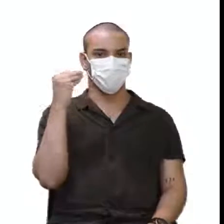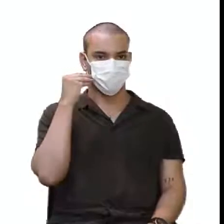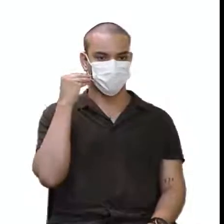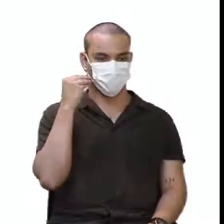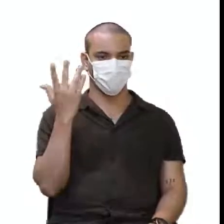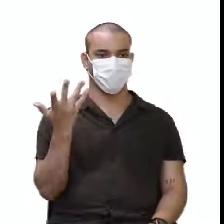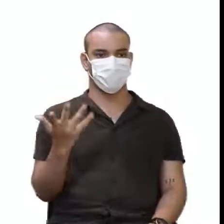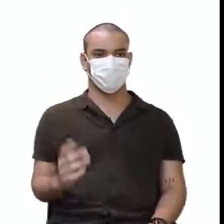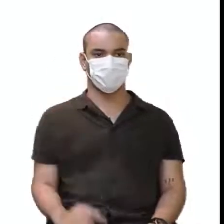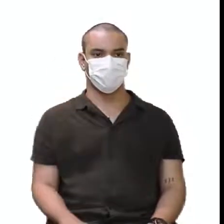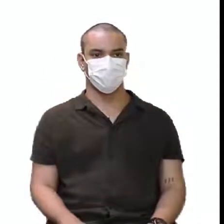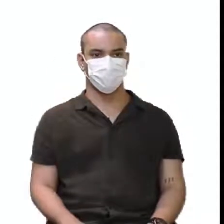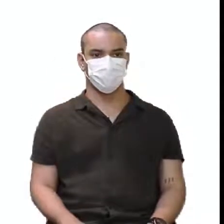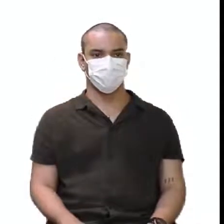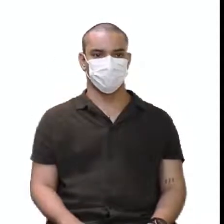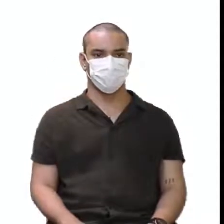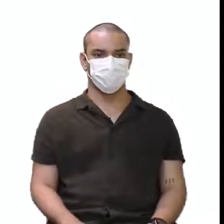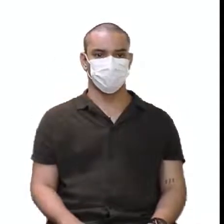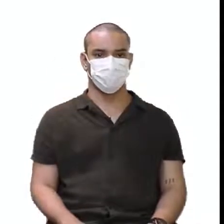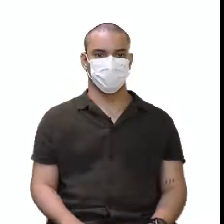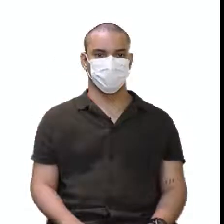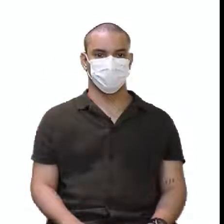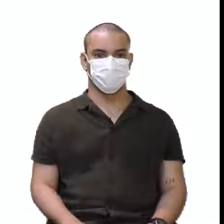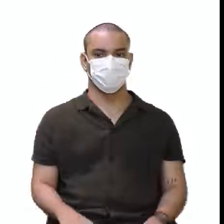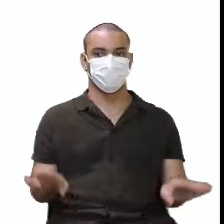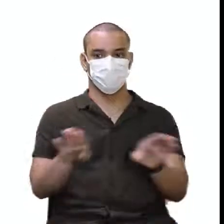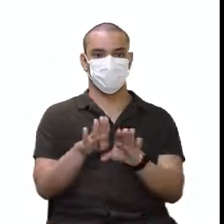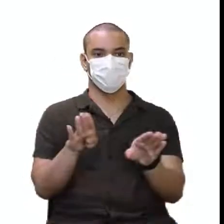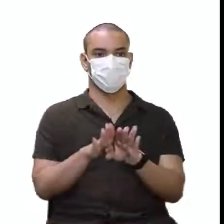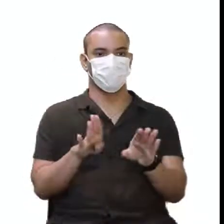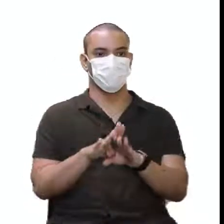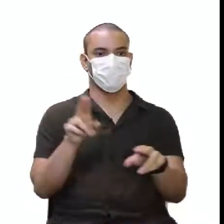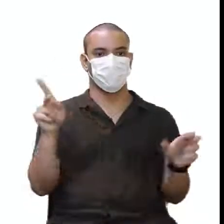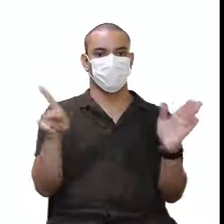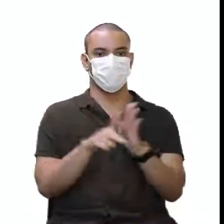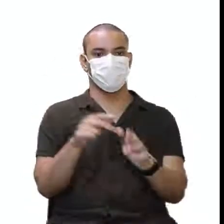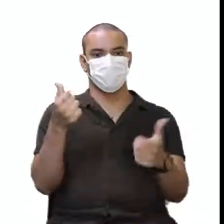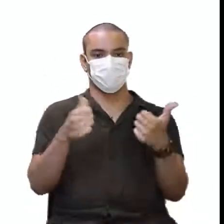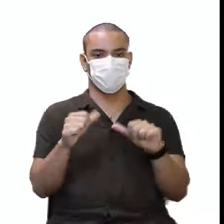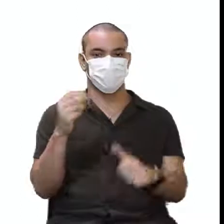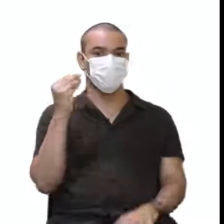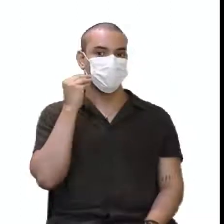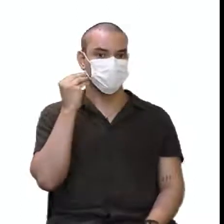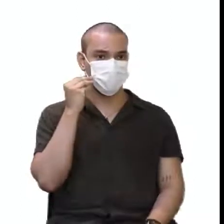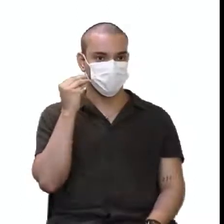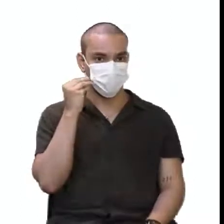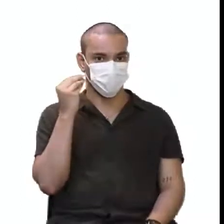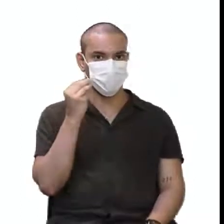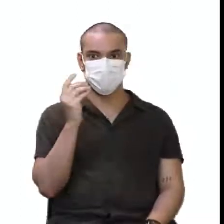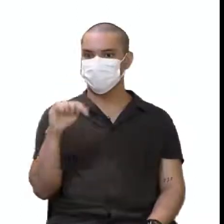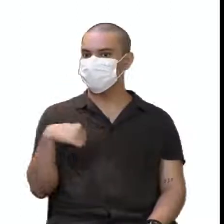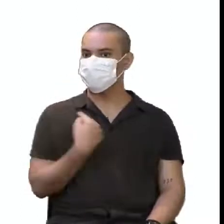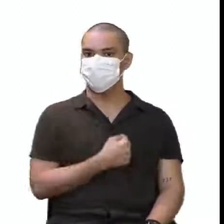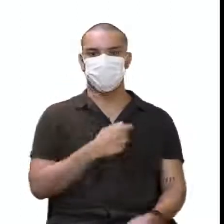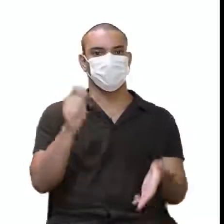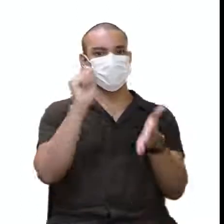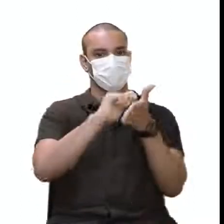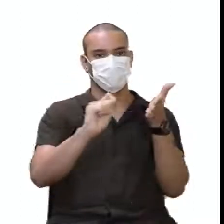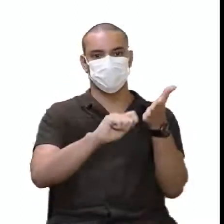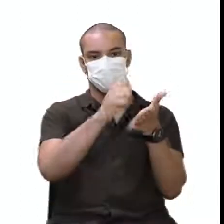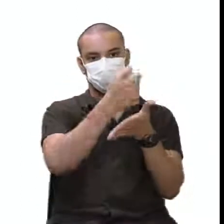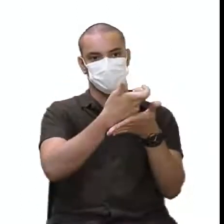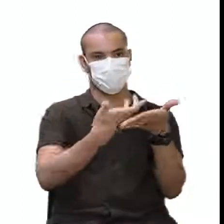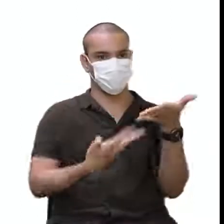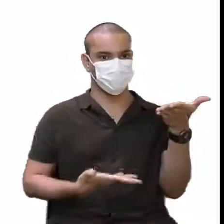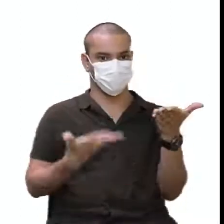experimento. E a análise dessa transmissão dessas características. Então, a gente não descreveu aqui